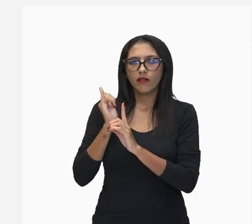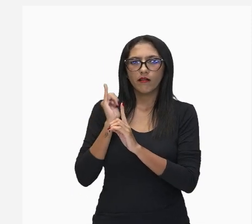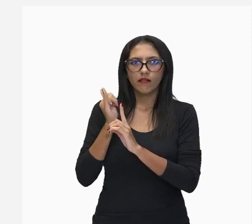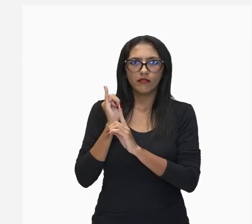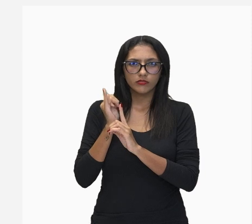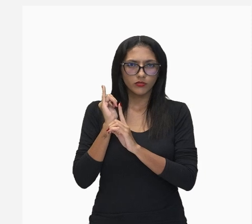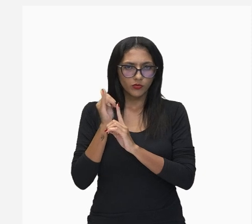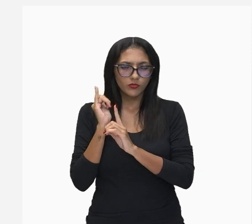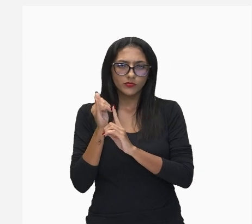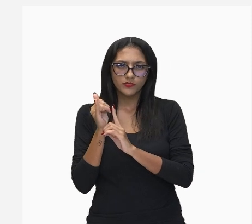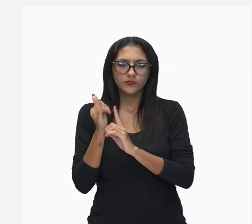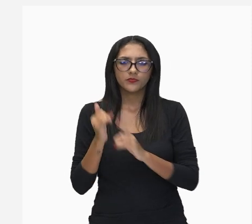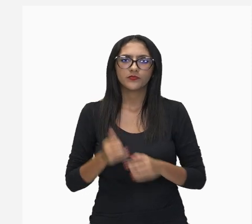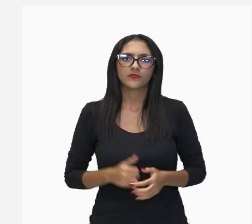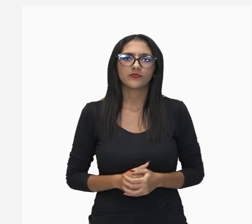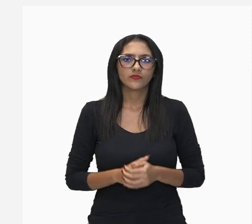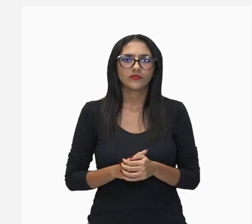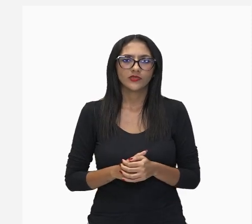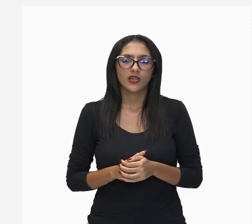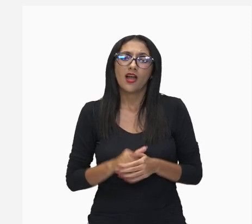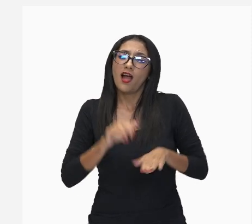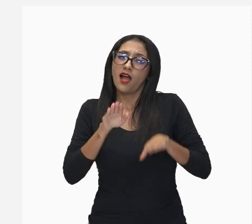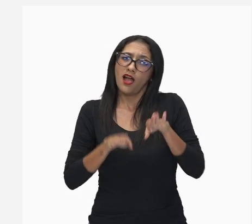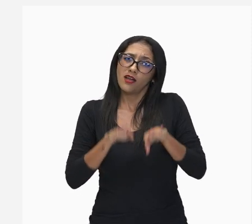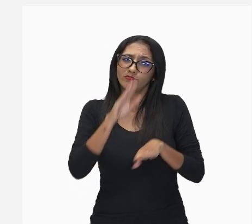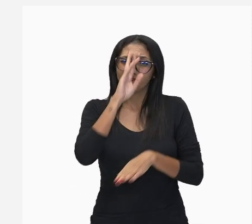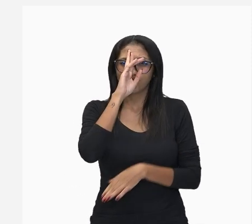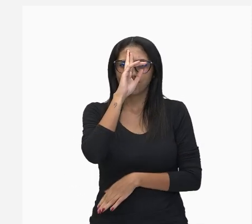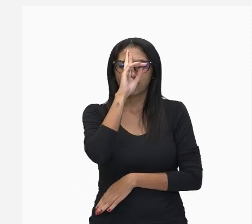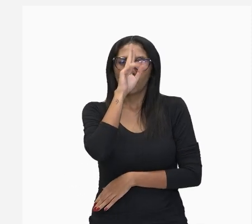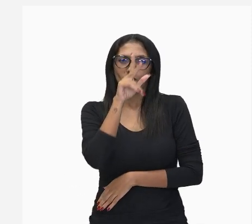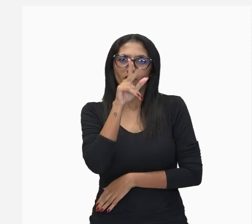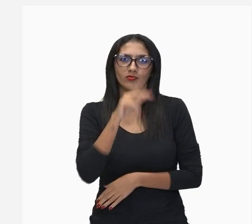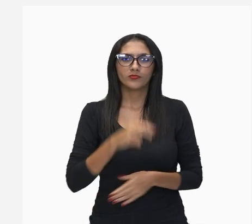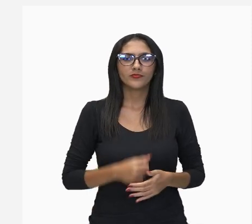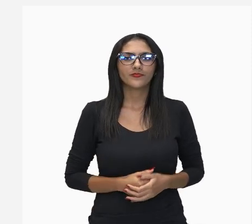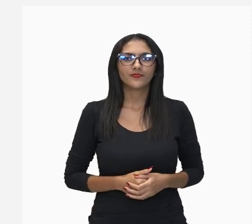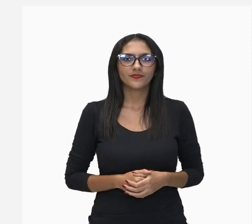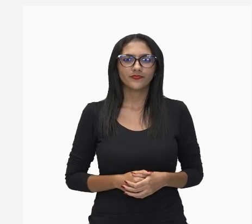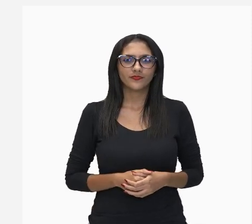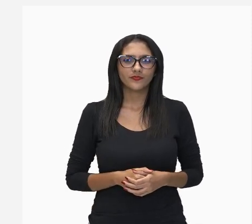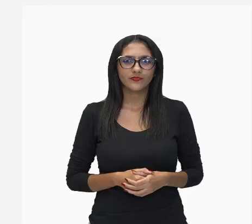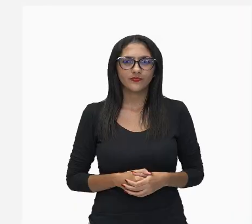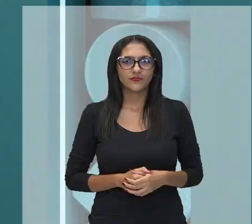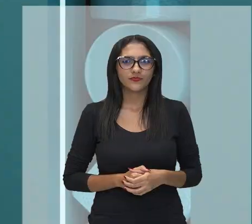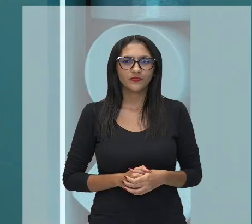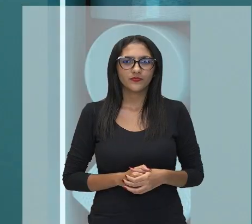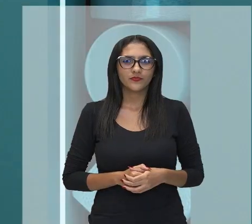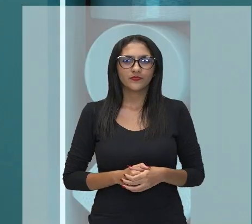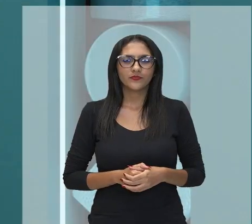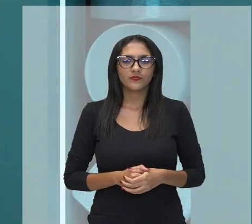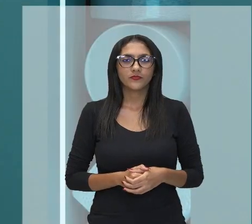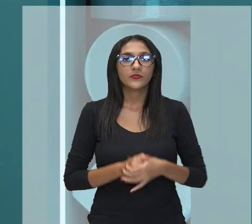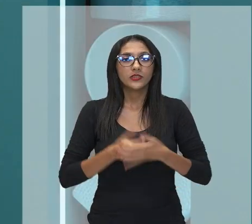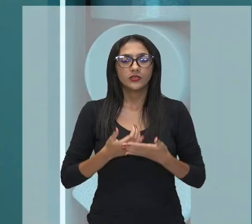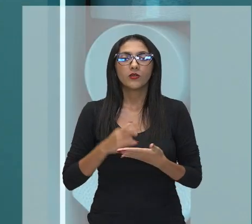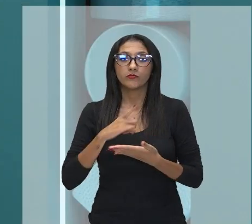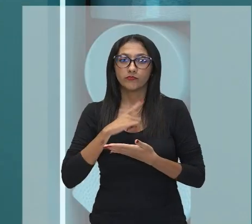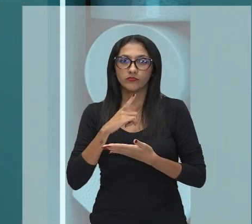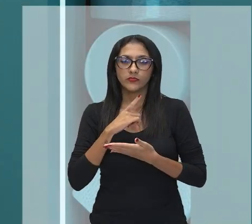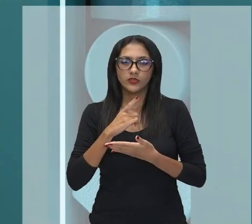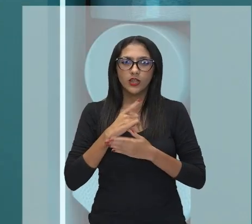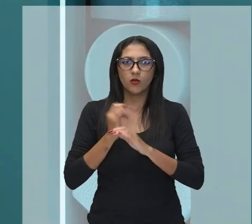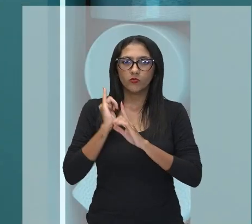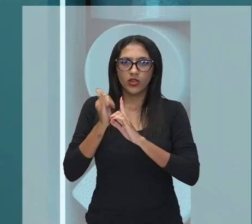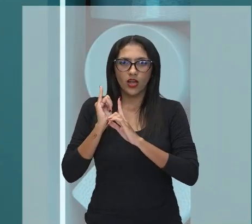discurso, elas podem ser confundidas. Então, no discurso indireto livre, vamos ter um narrador, certo?